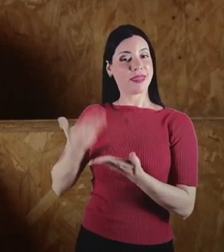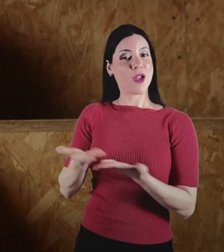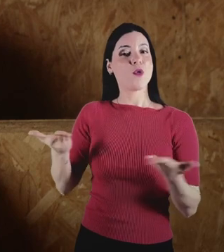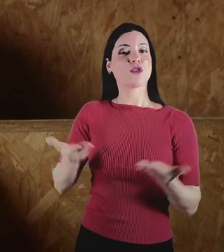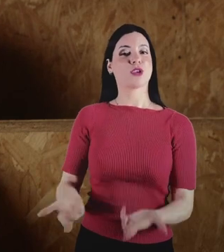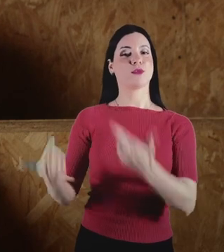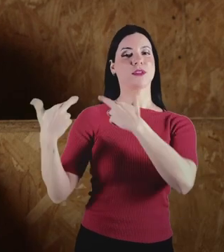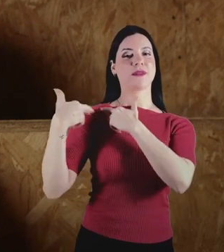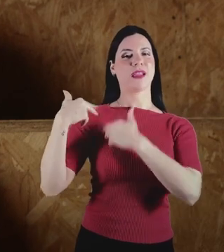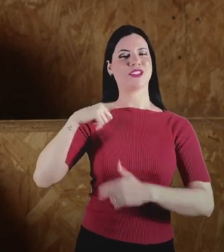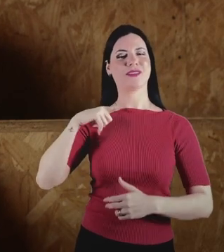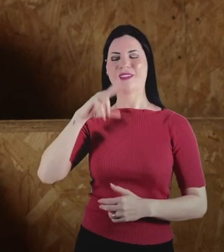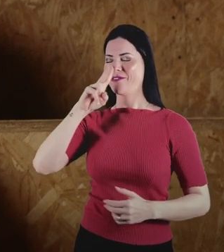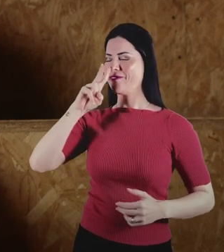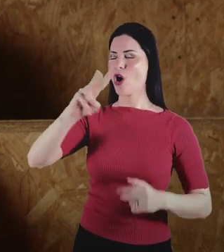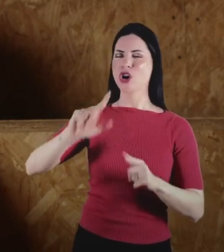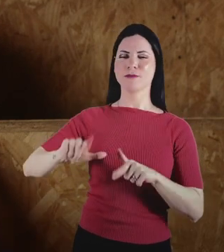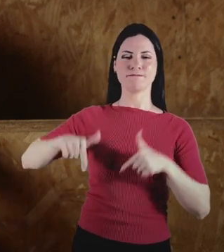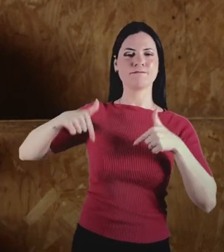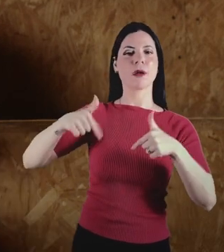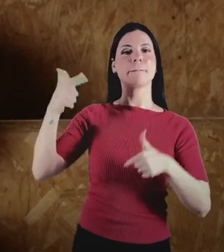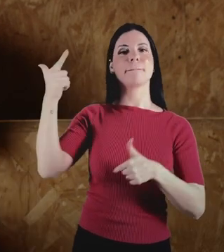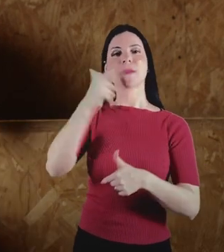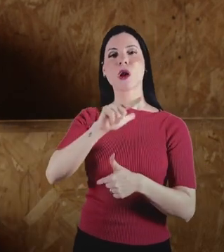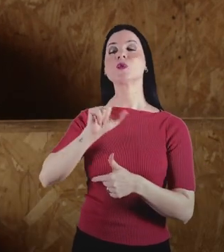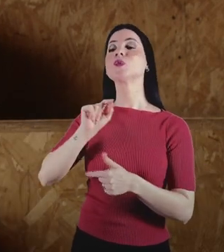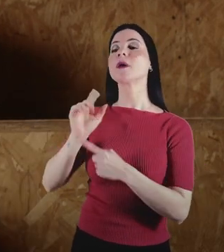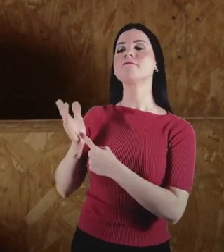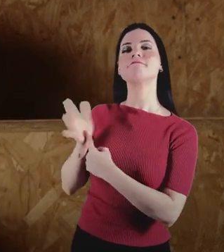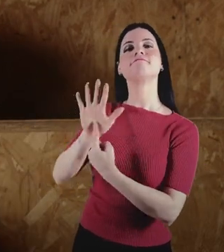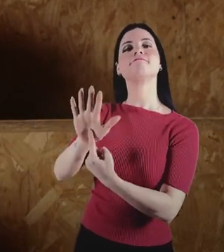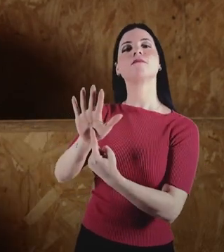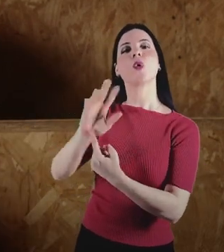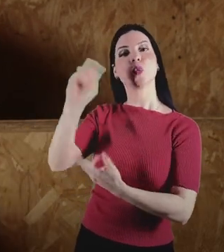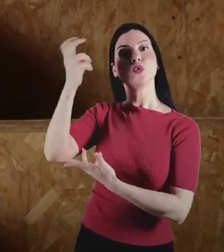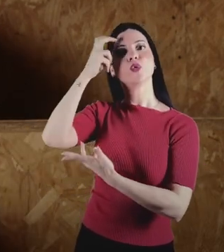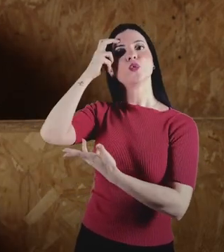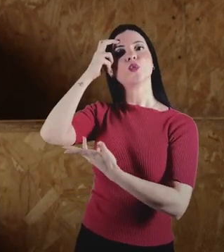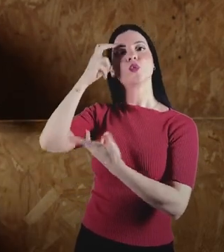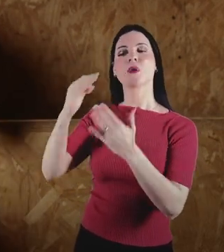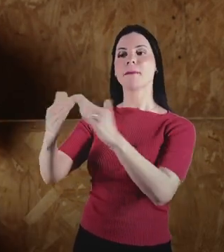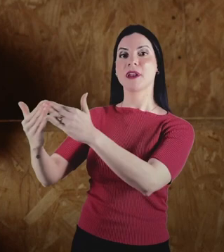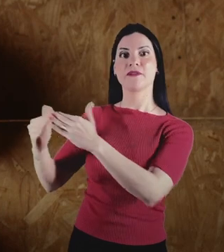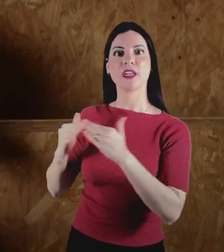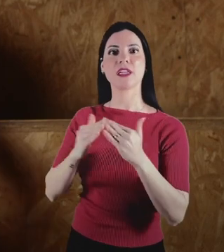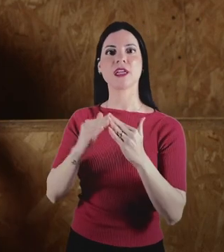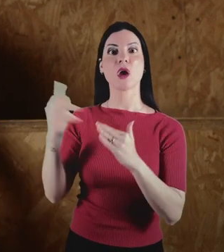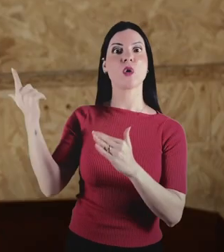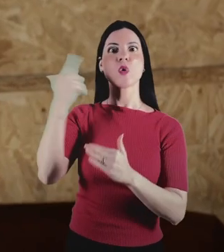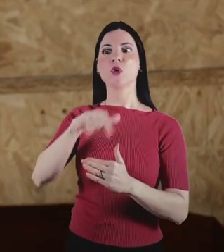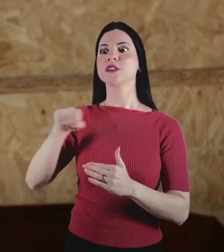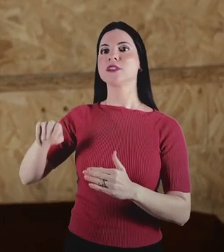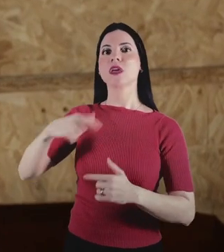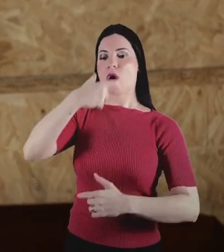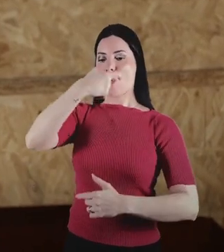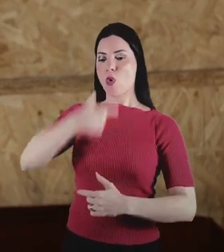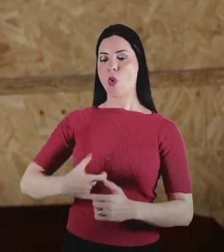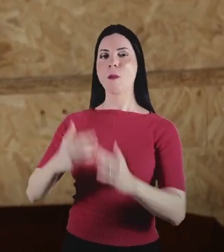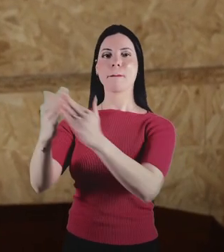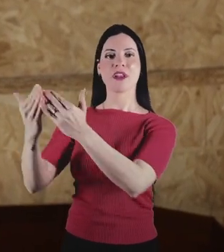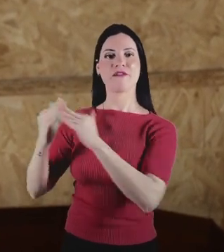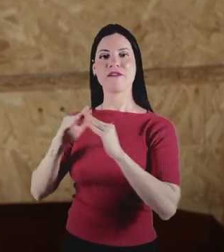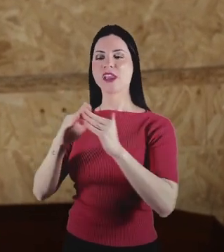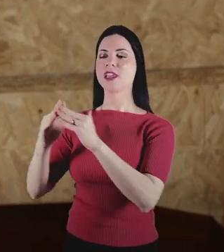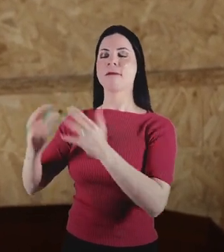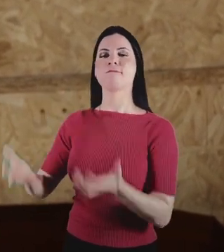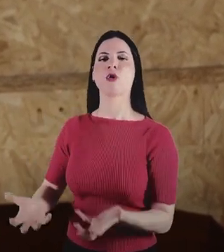essa responsabilidade até hoje, muito latente, né, de devolver a cultura para a periferia, potencializar